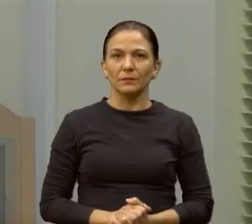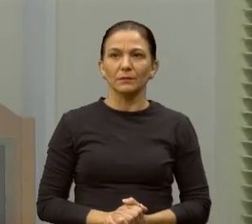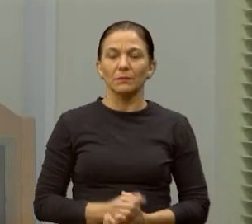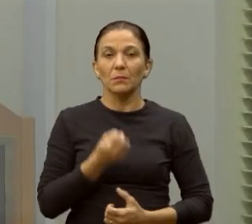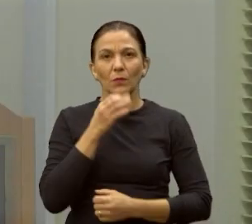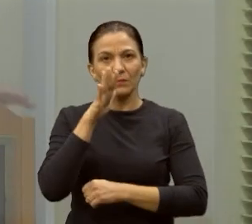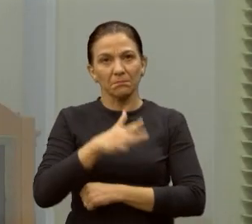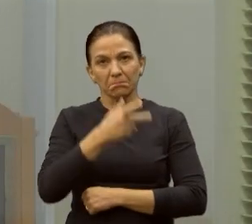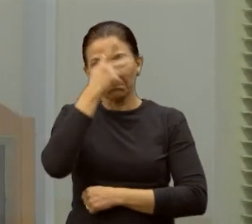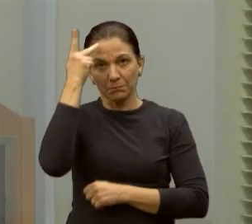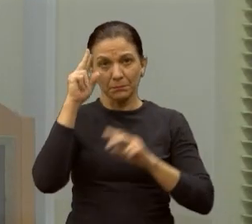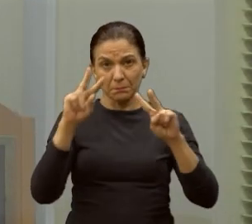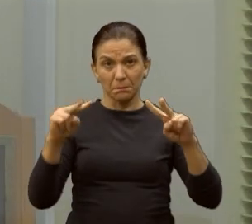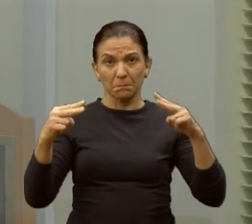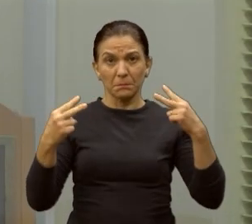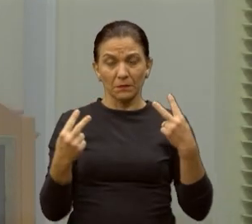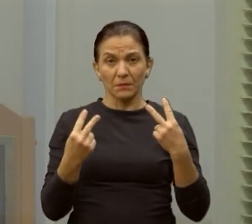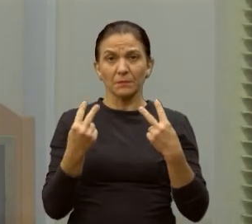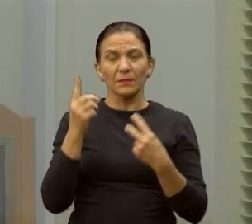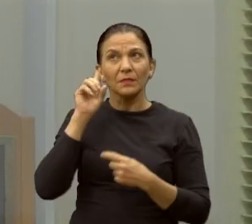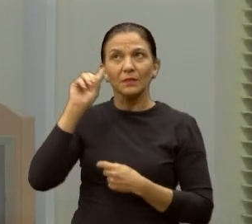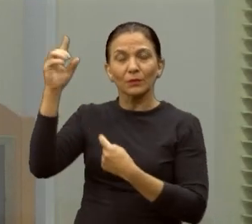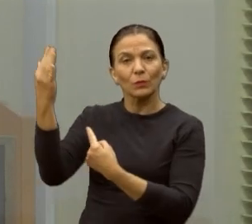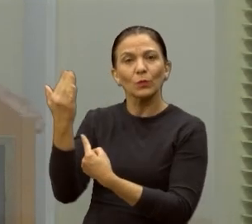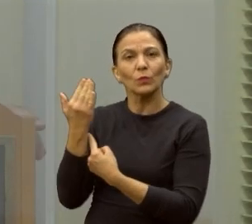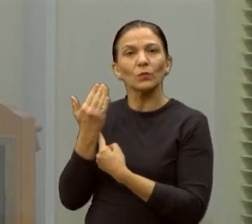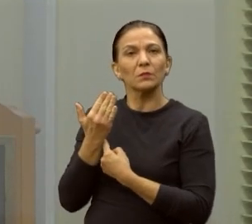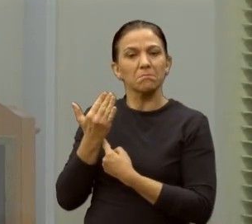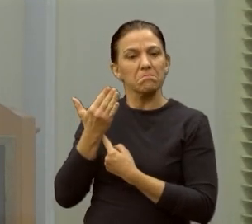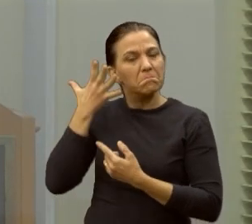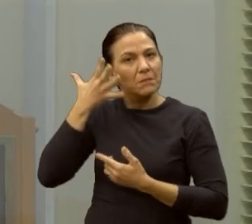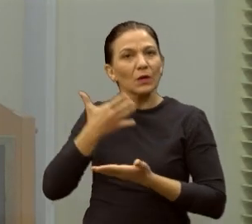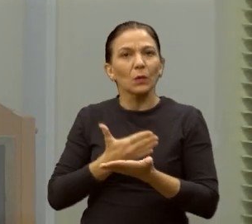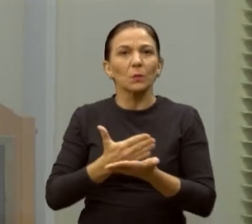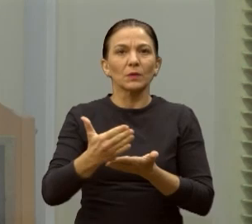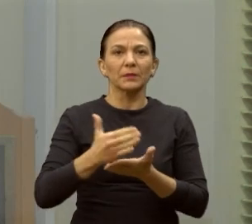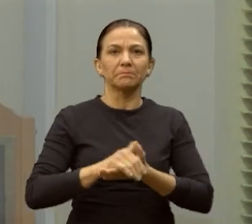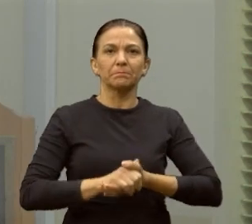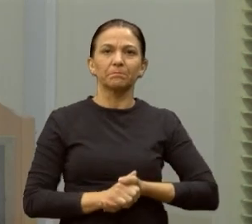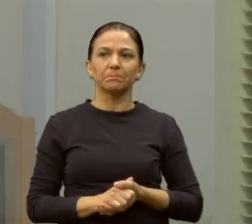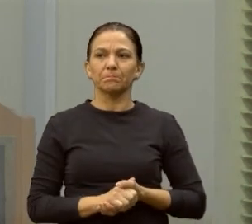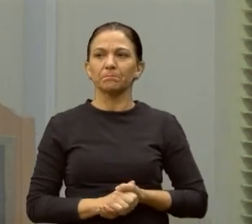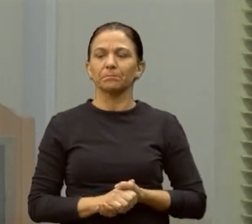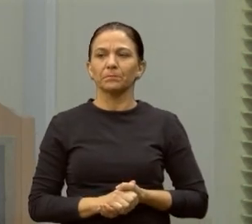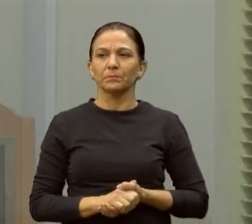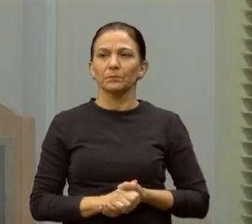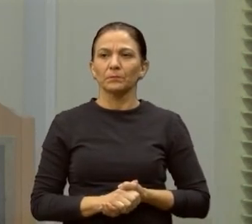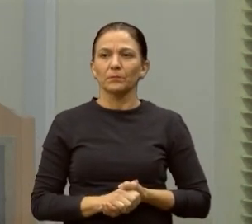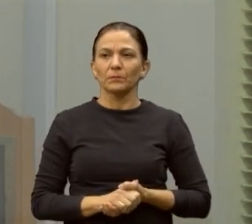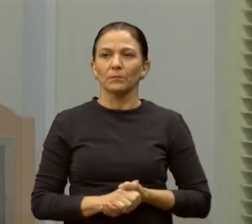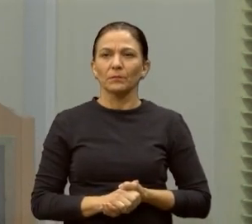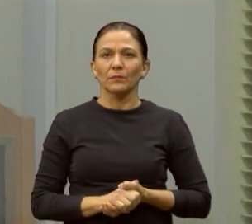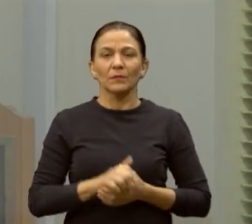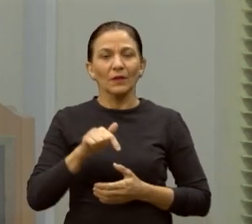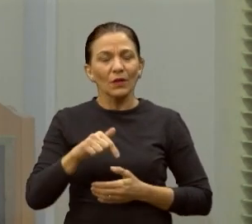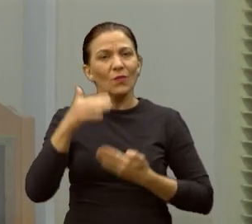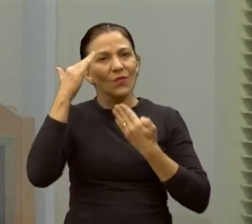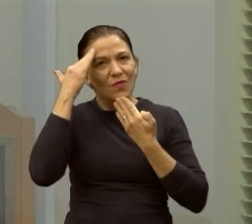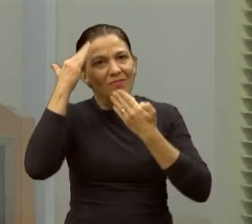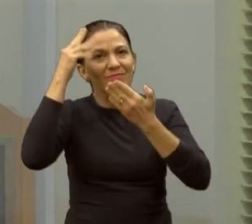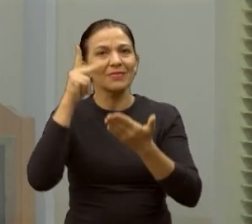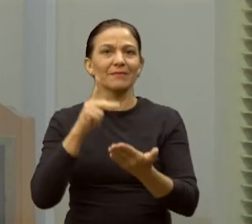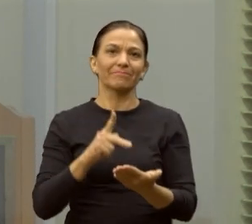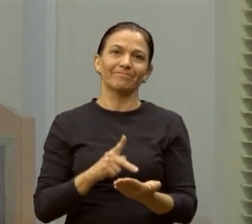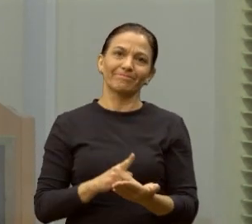Boa tarde a todos ao presidente sobre a proteção de Deus começa a minha fala olha só VM mais para agradecimento